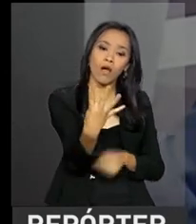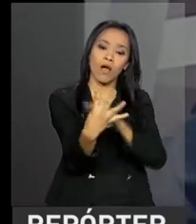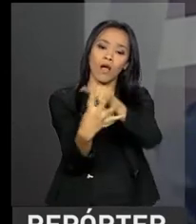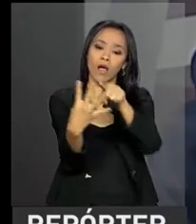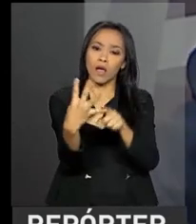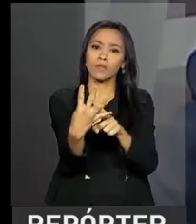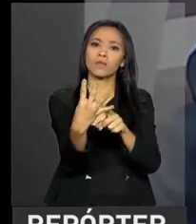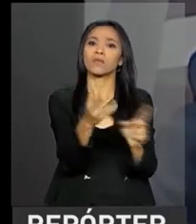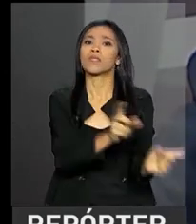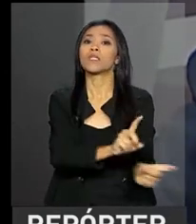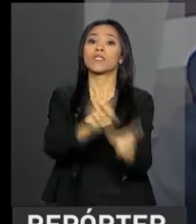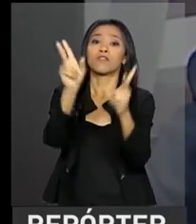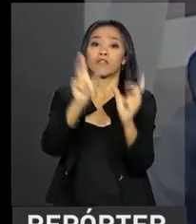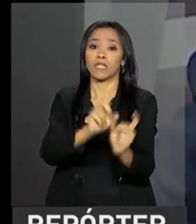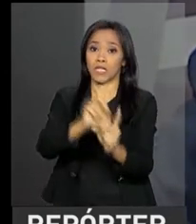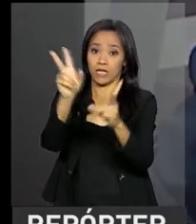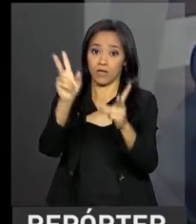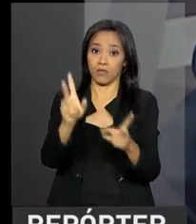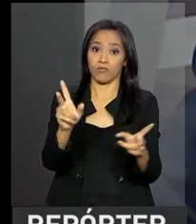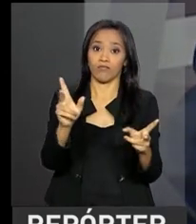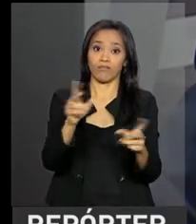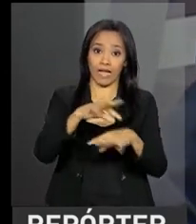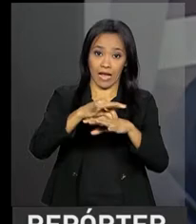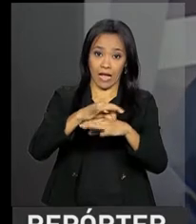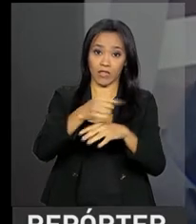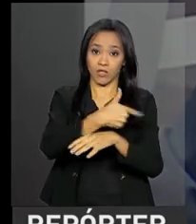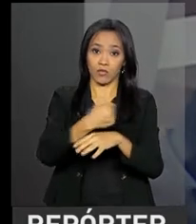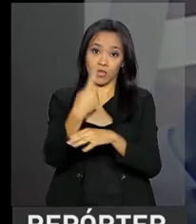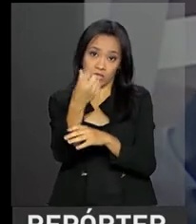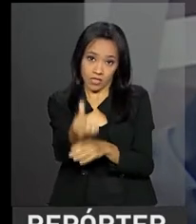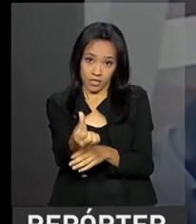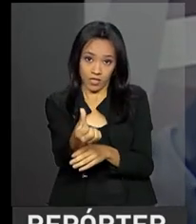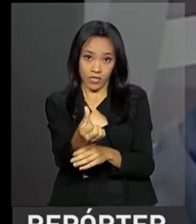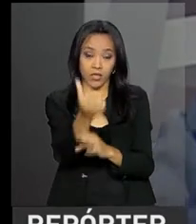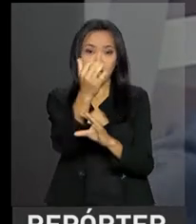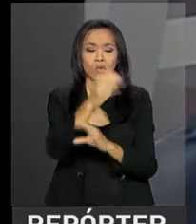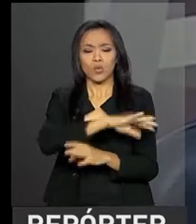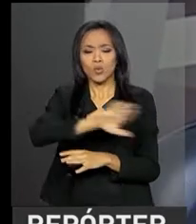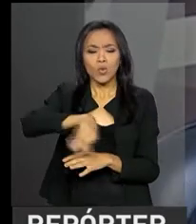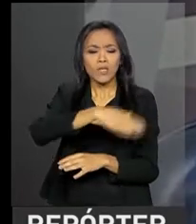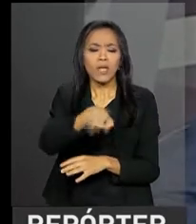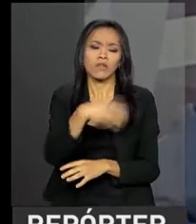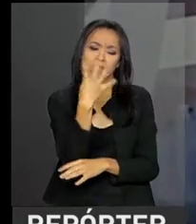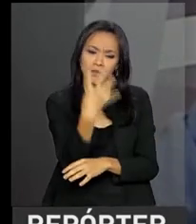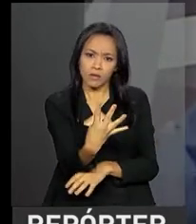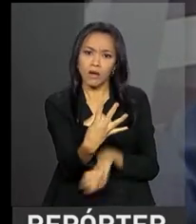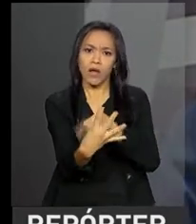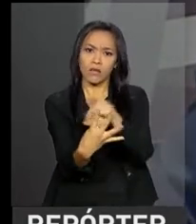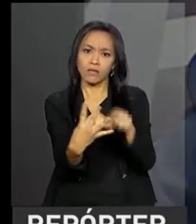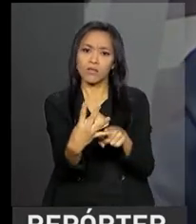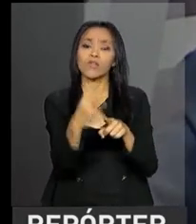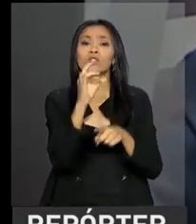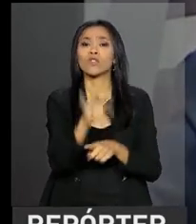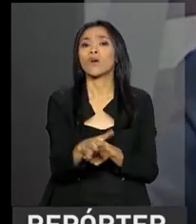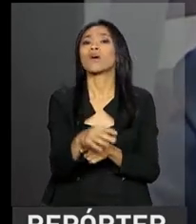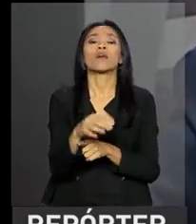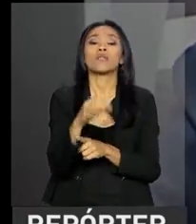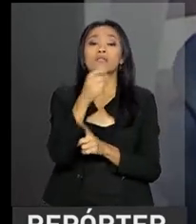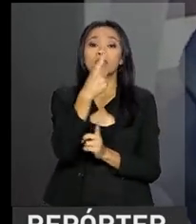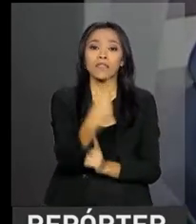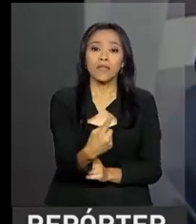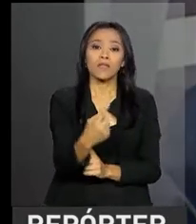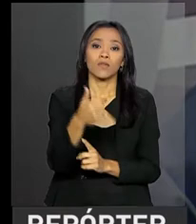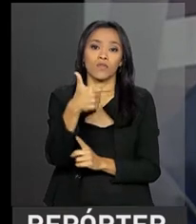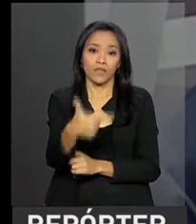exportaram carnes em 2016. O total das exportações dessas 4 plantas foram de 124 milhões